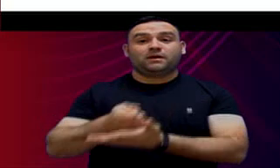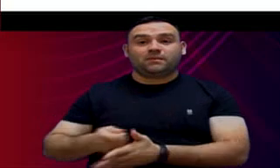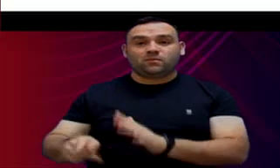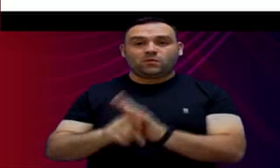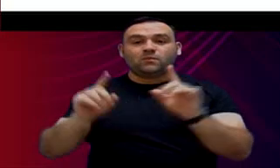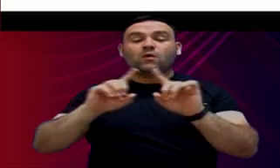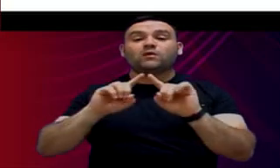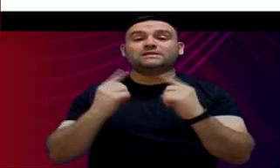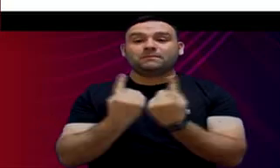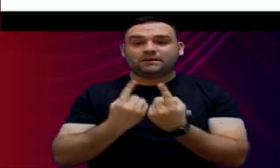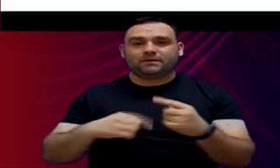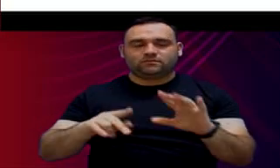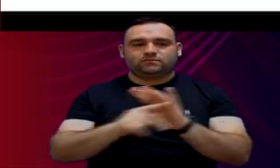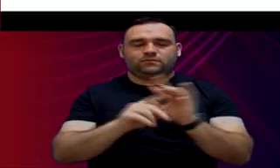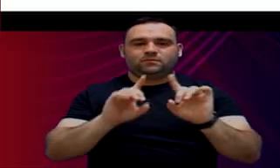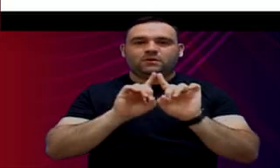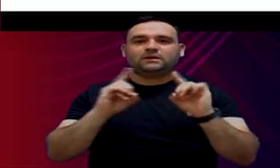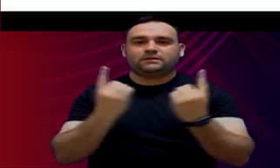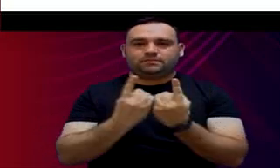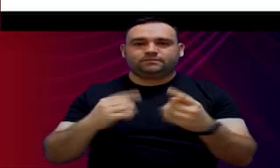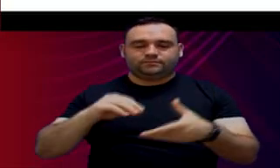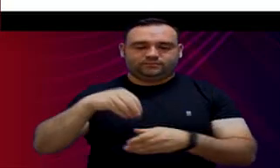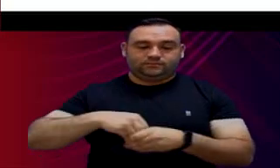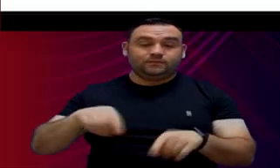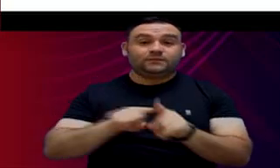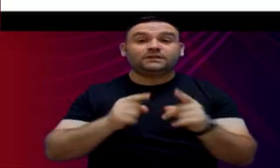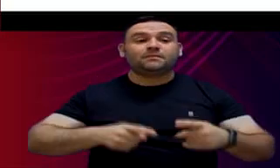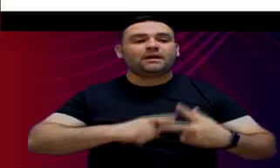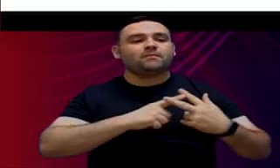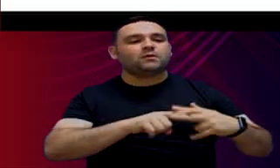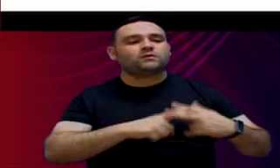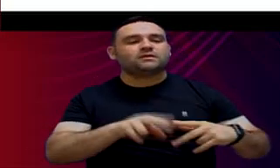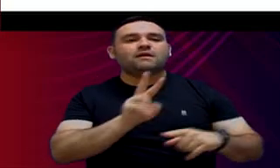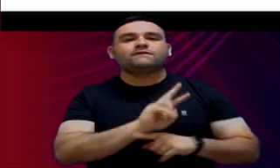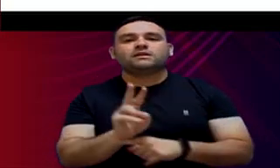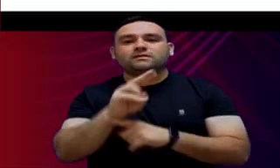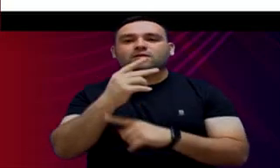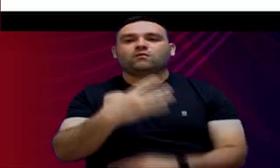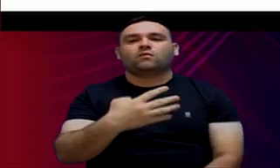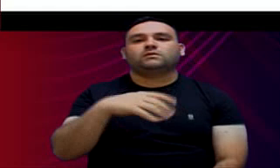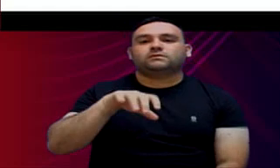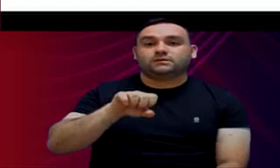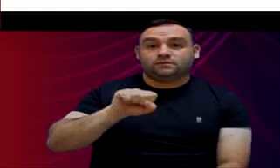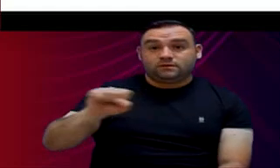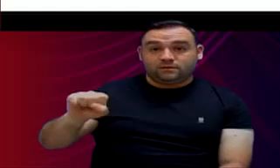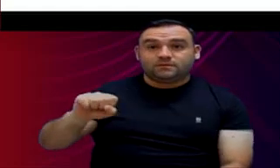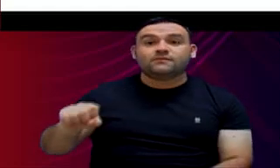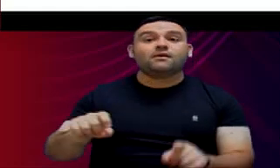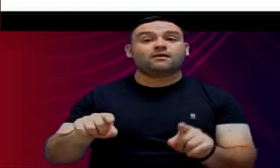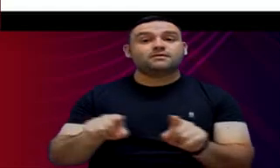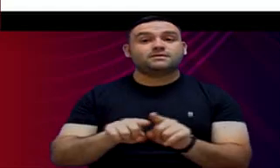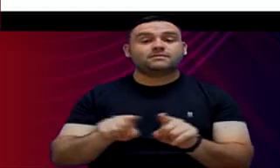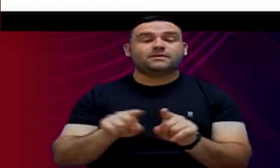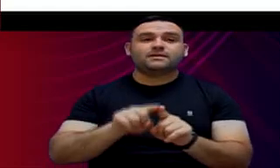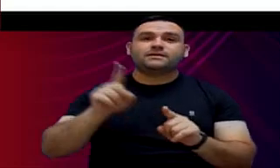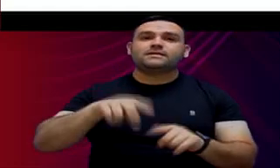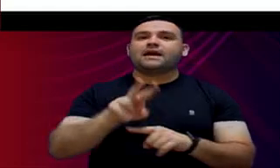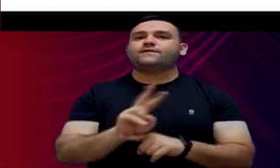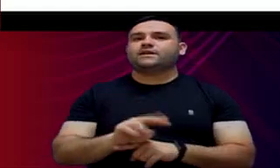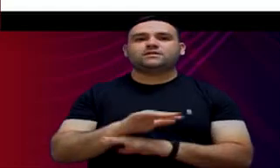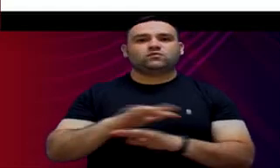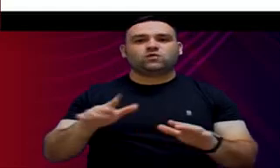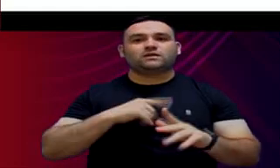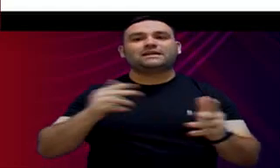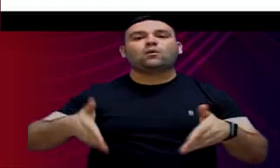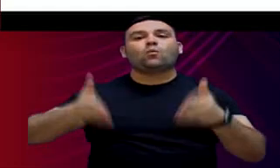departamento são os custos fixos do departamento e a manutenção da fiscalização 488 que também é só fiscalização